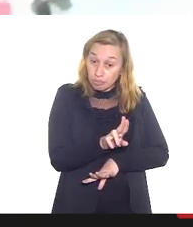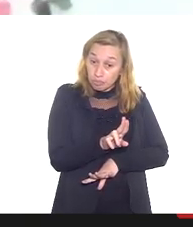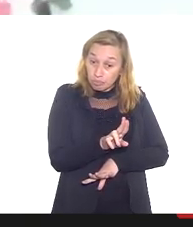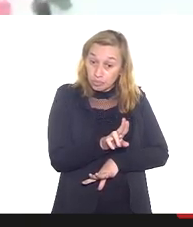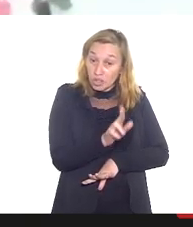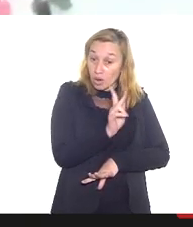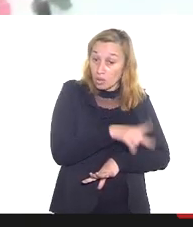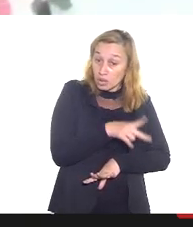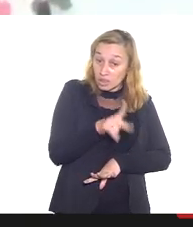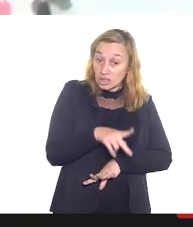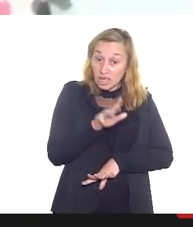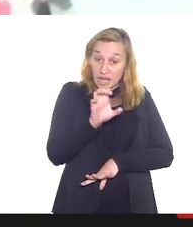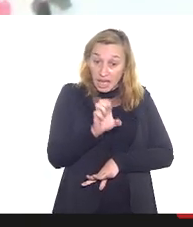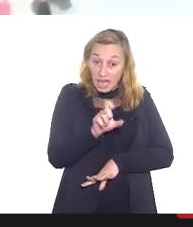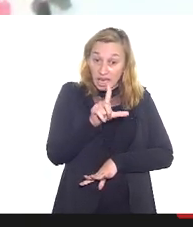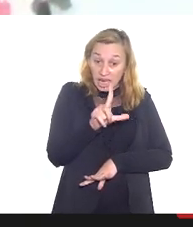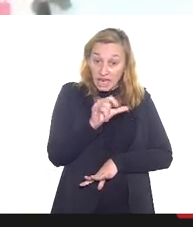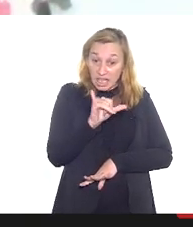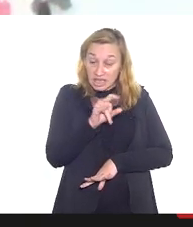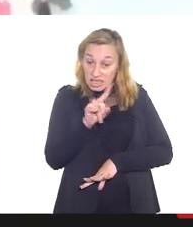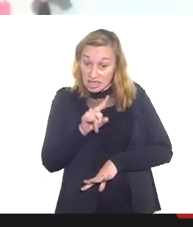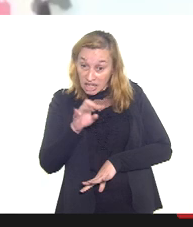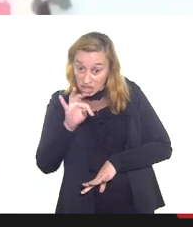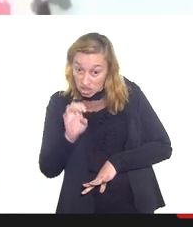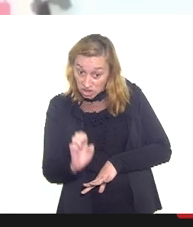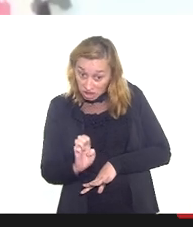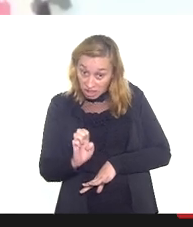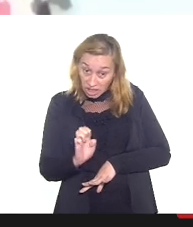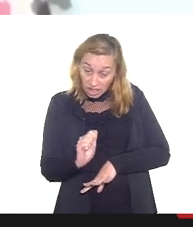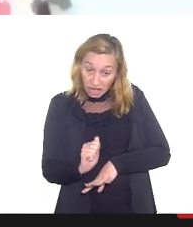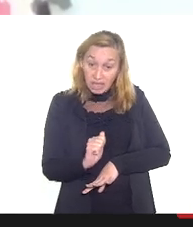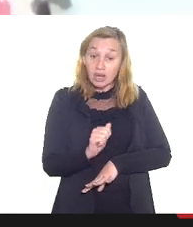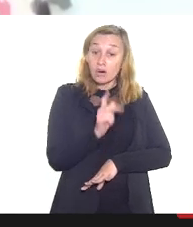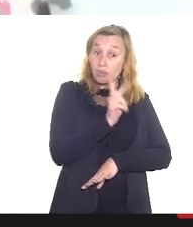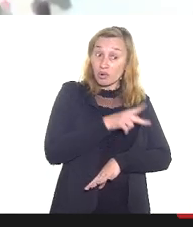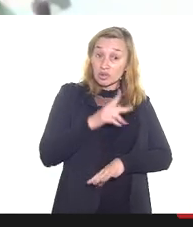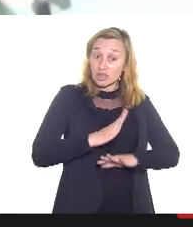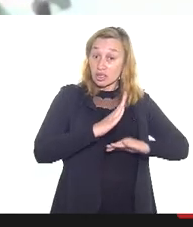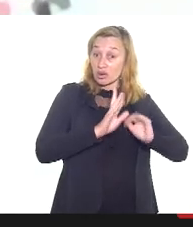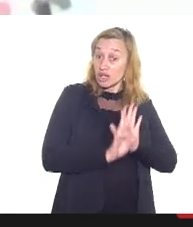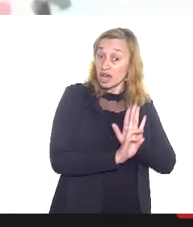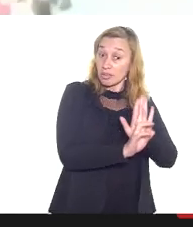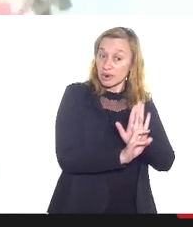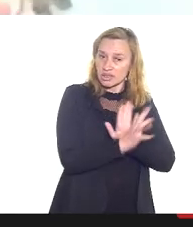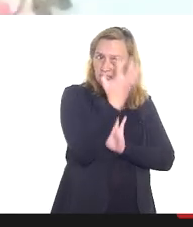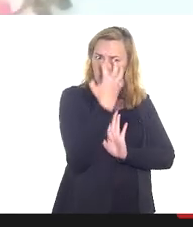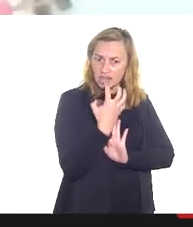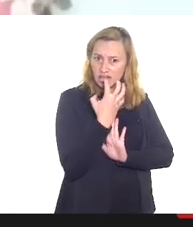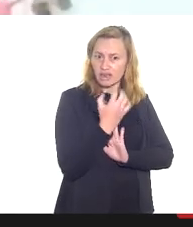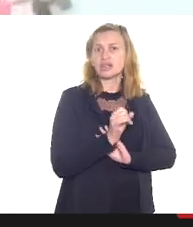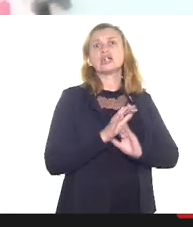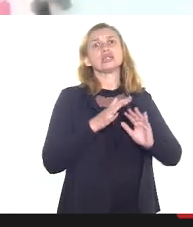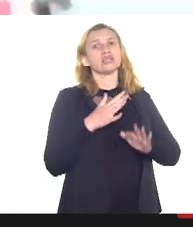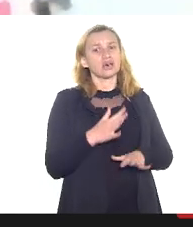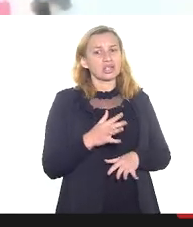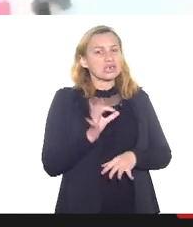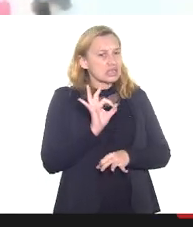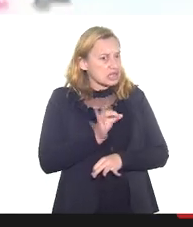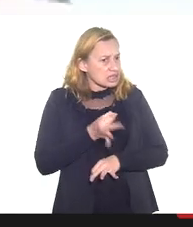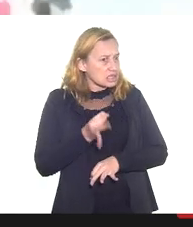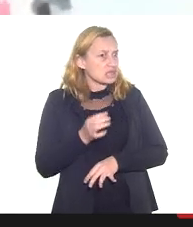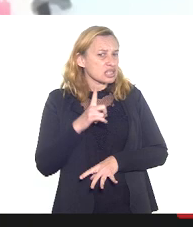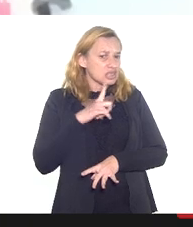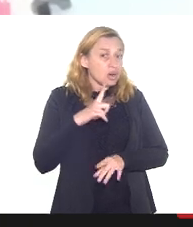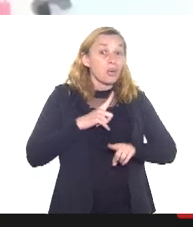da professora Elisângela, profissional que representa a seriedade. Então, eu tenho plena